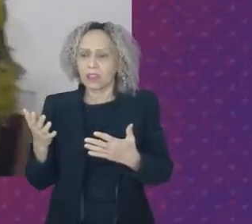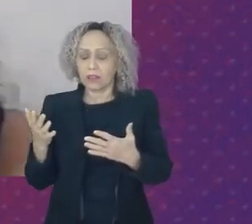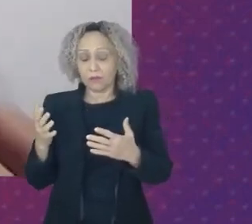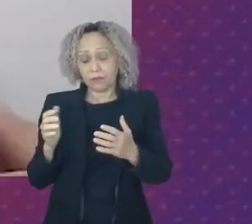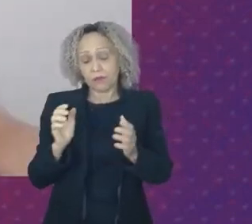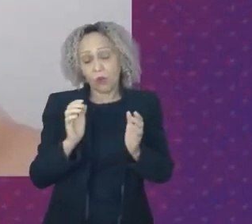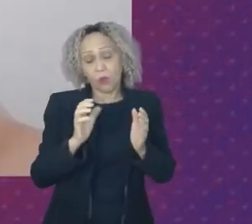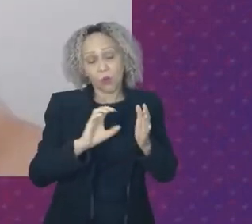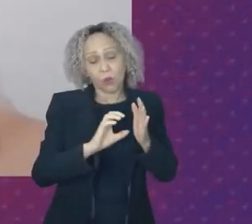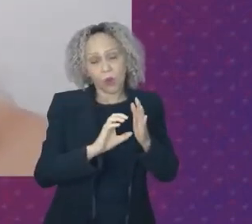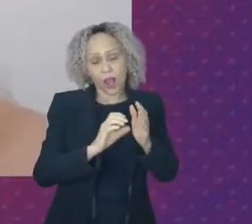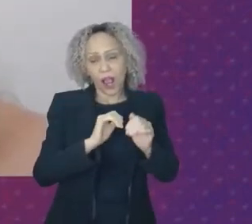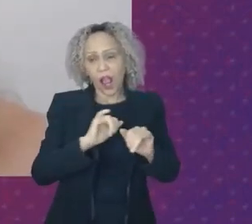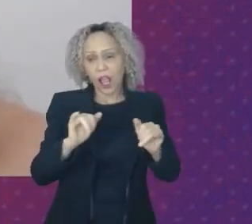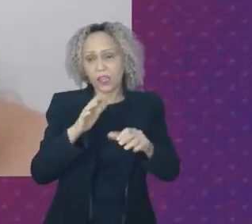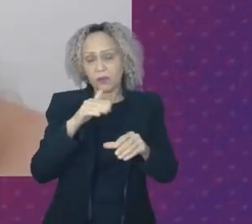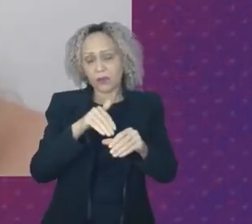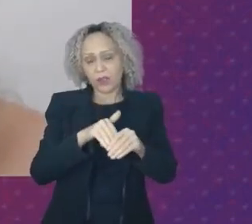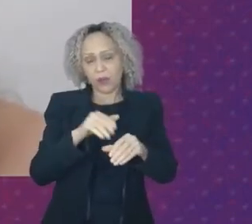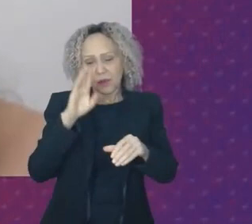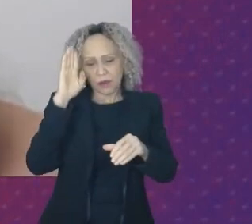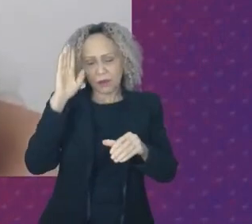esquerda, tem